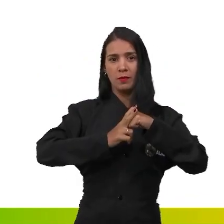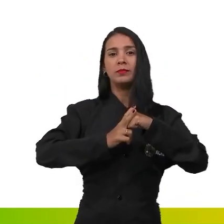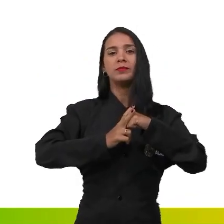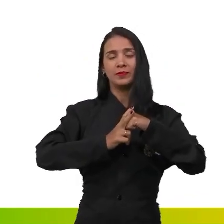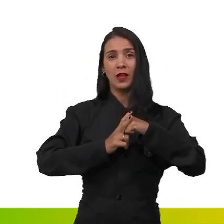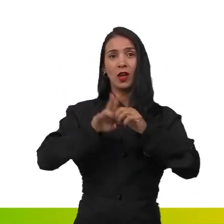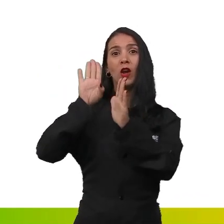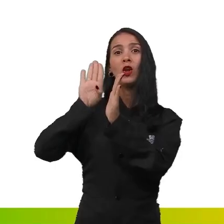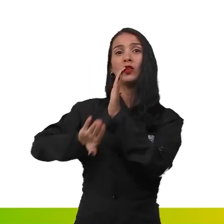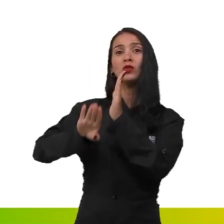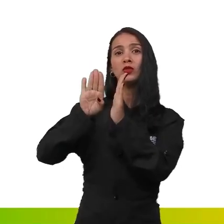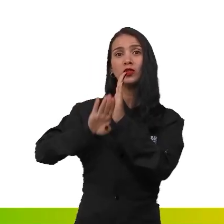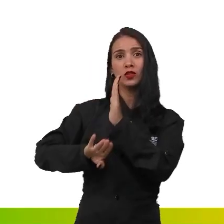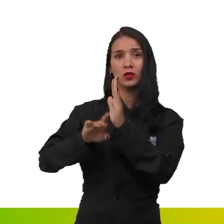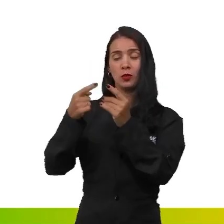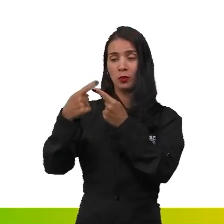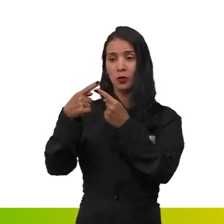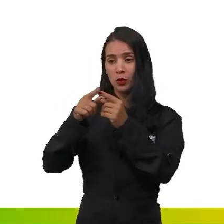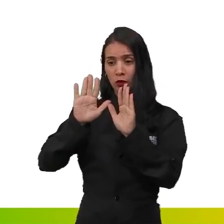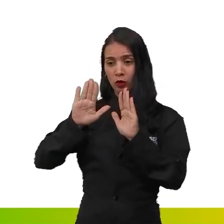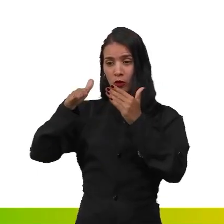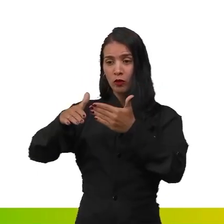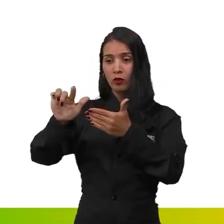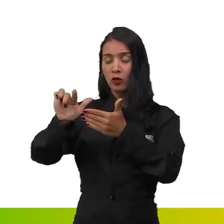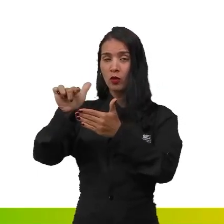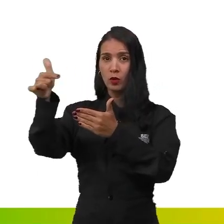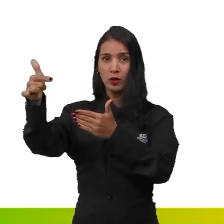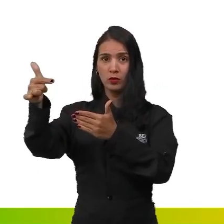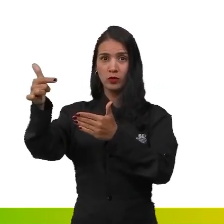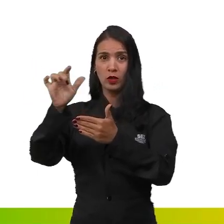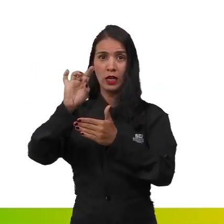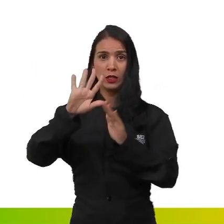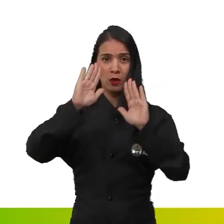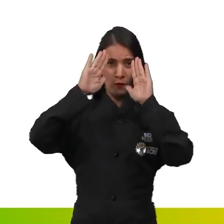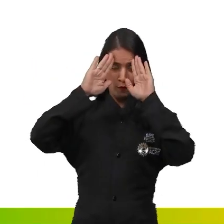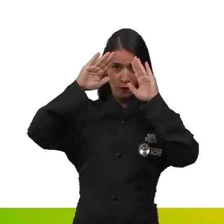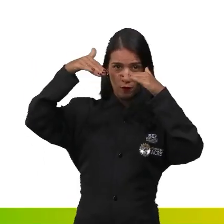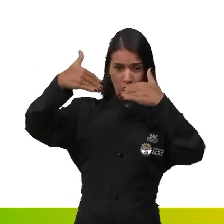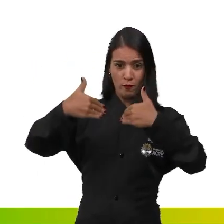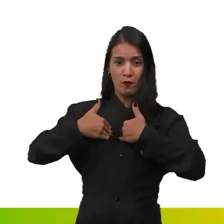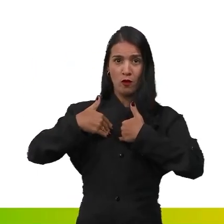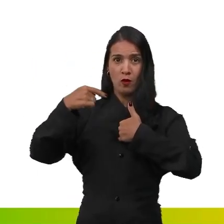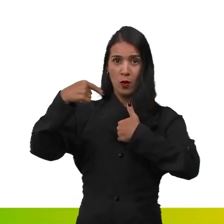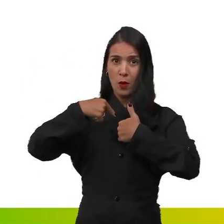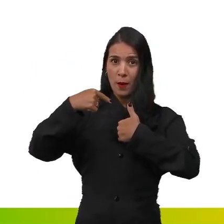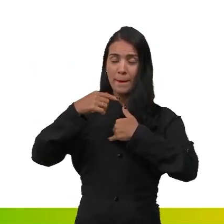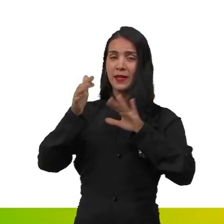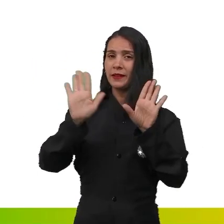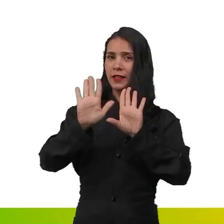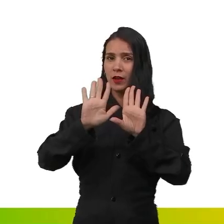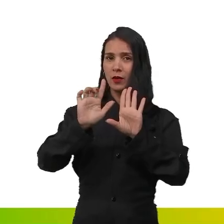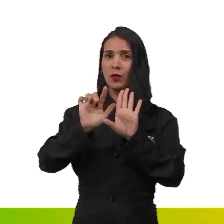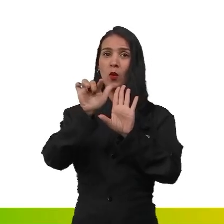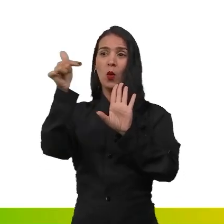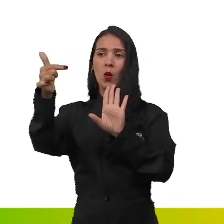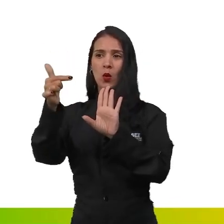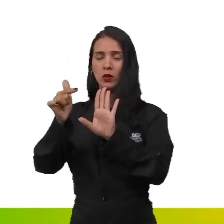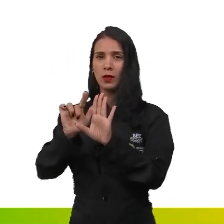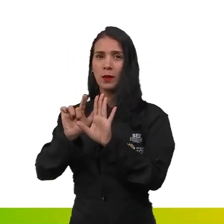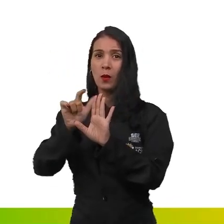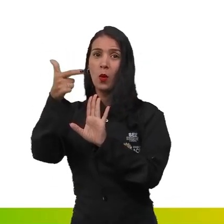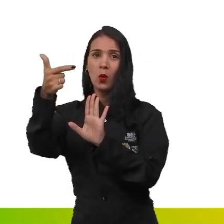eu tiro o foco de mim enquanto escritora e passo o foco para terceiro e principalmente para